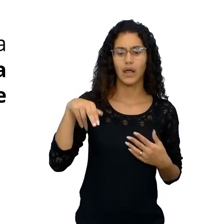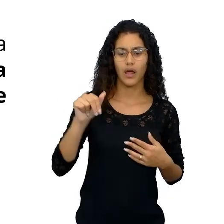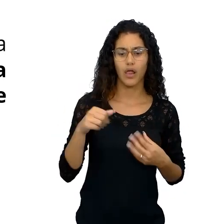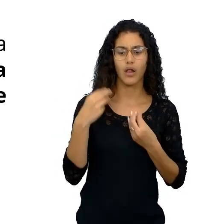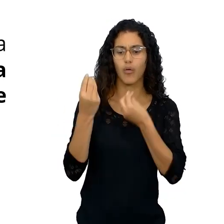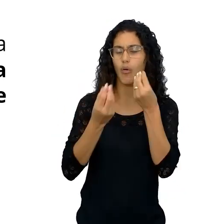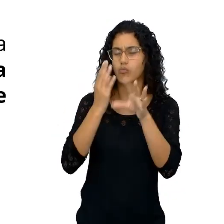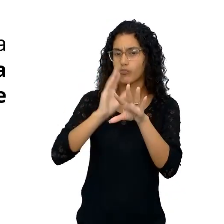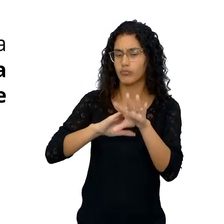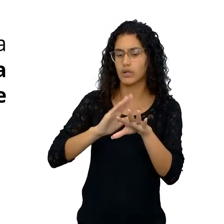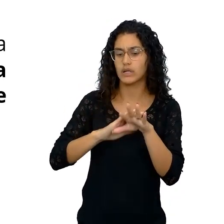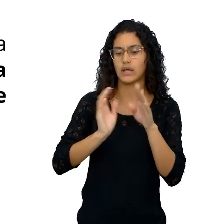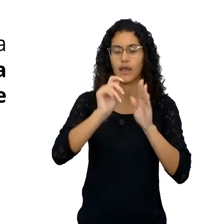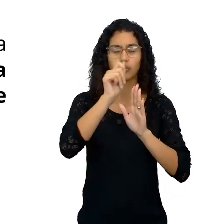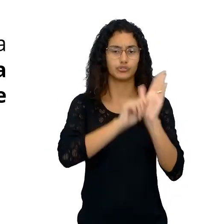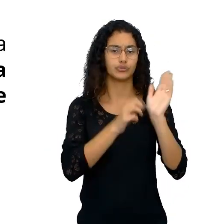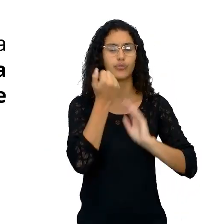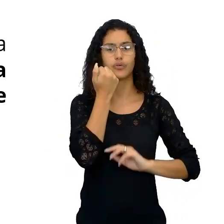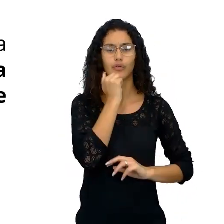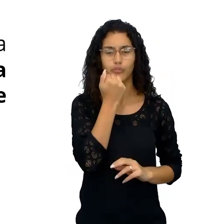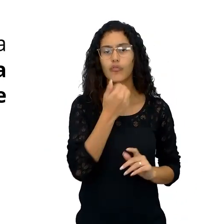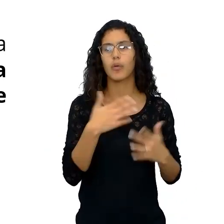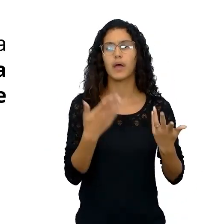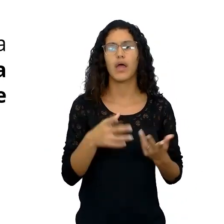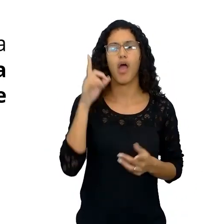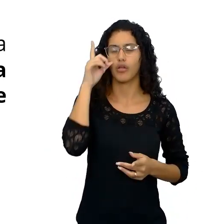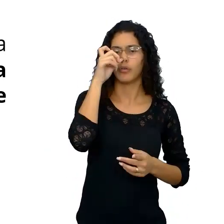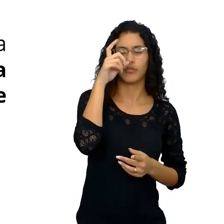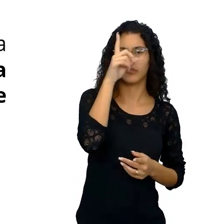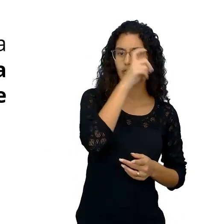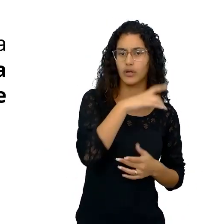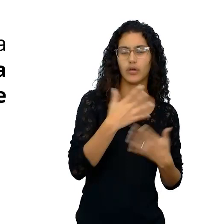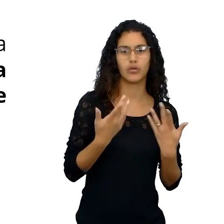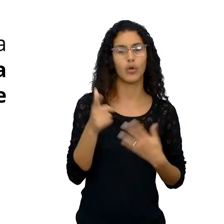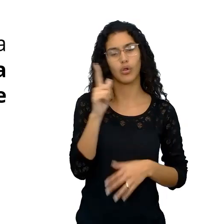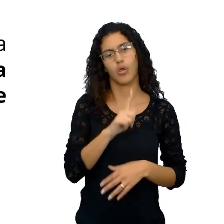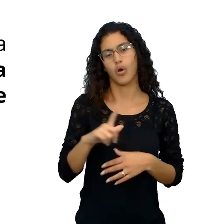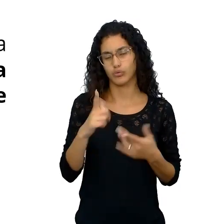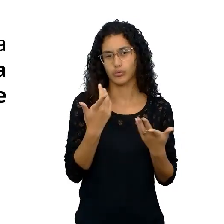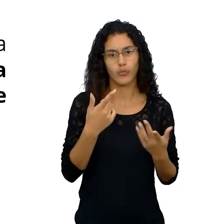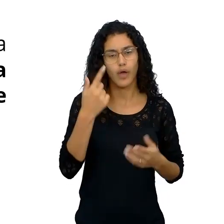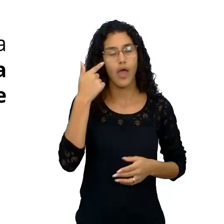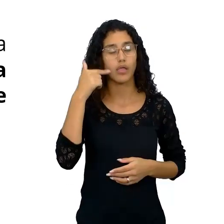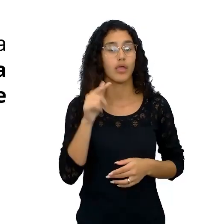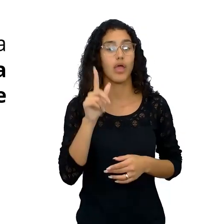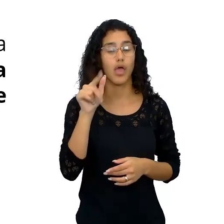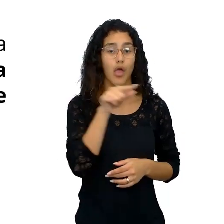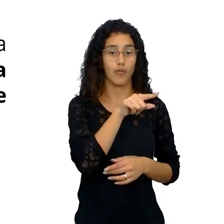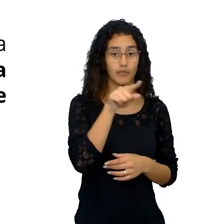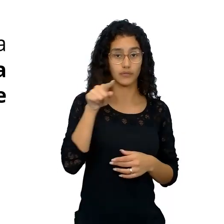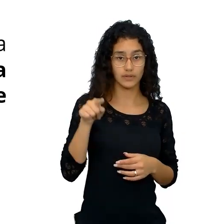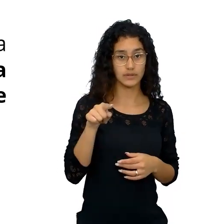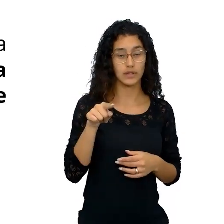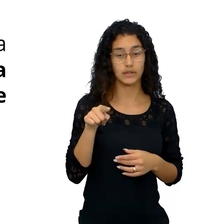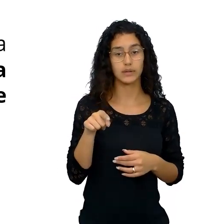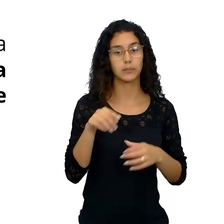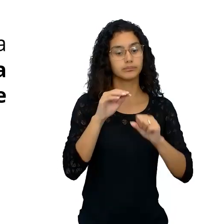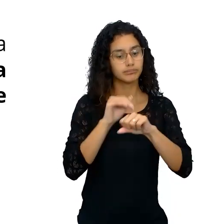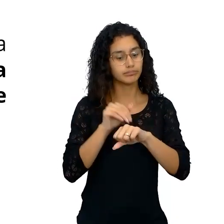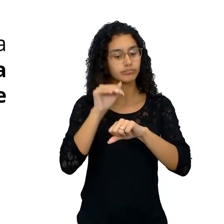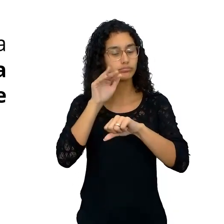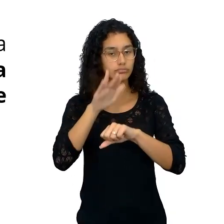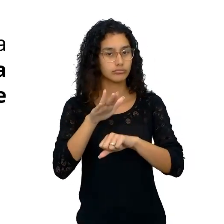vão trabalhar com artigo científico? Mas não é muito difícil. Claro, gente, sim, a ideia aqui é vocês